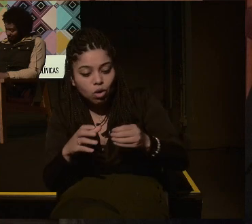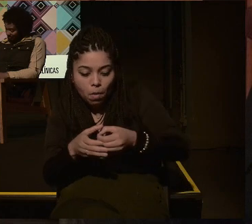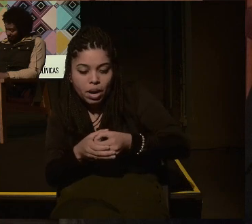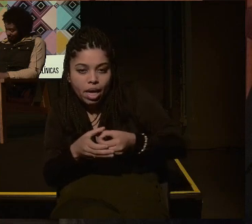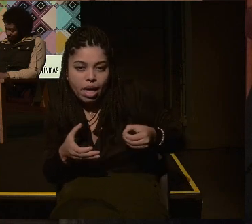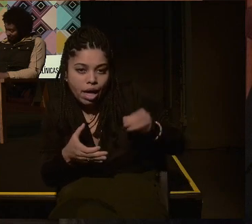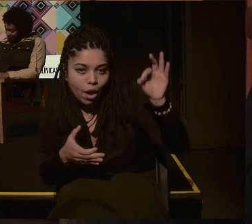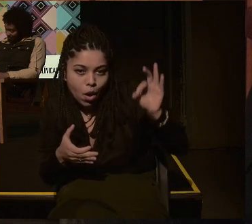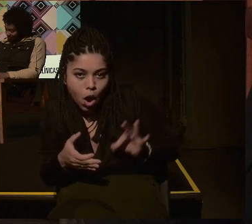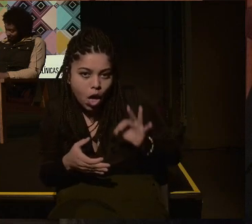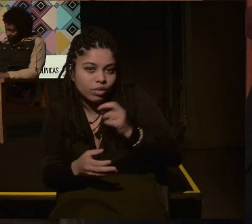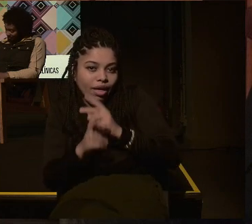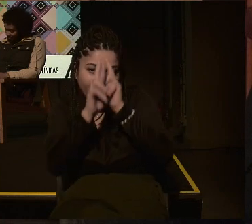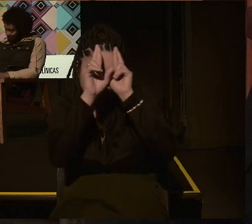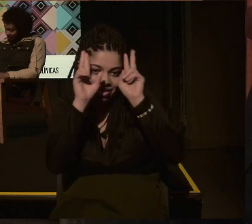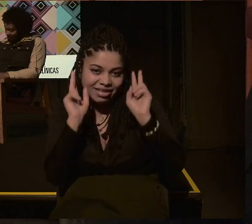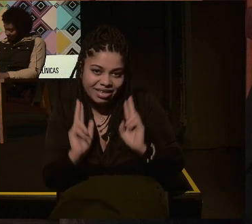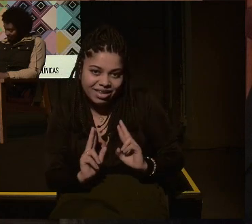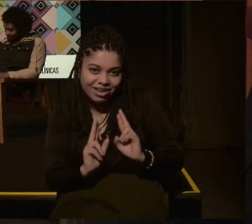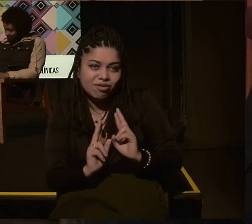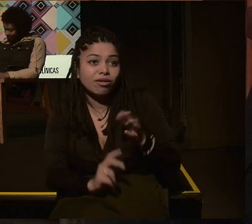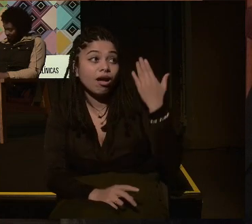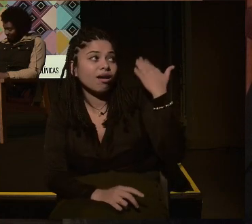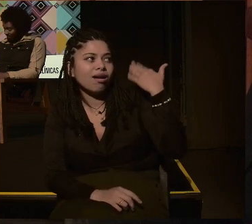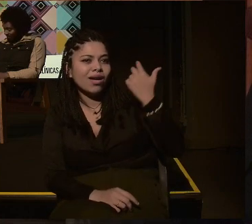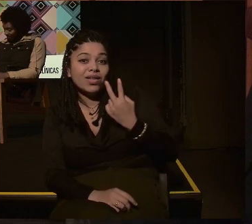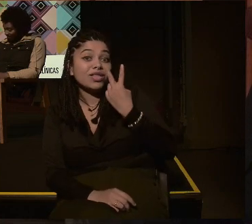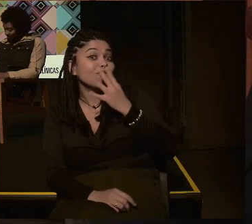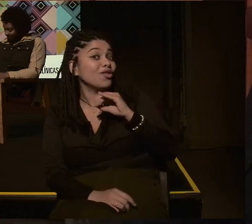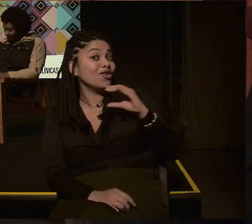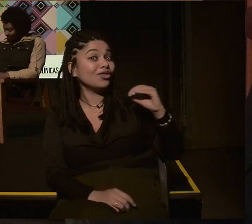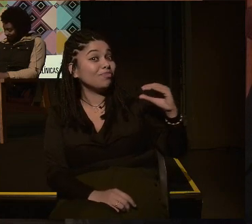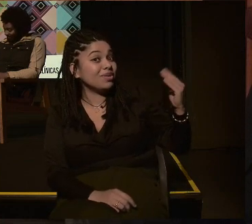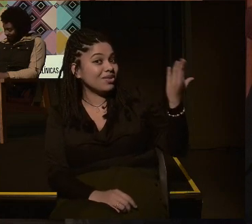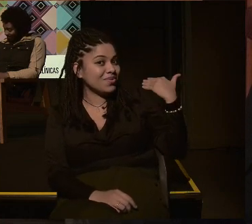ali, no início dos anos 2000.